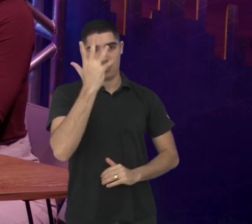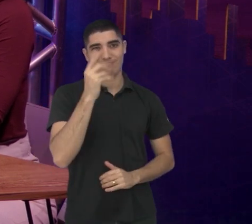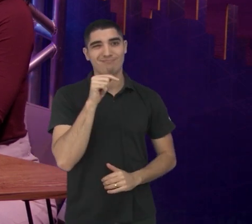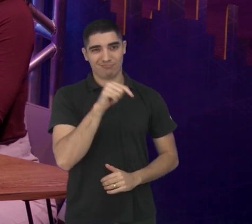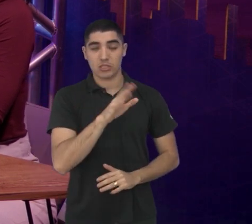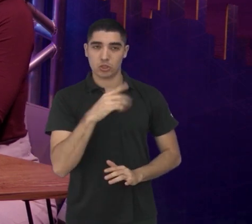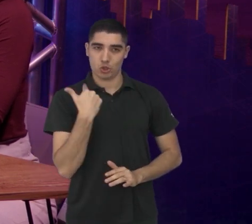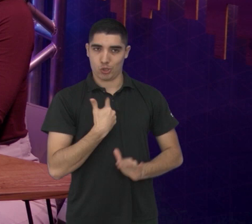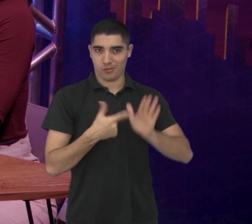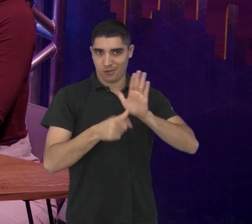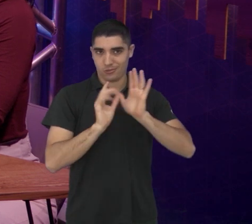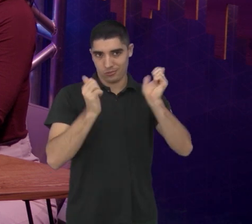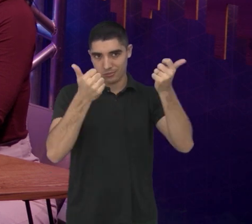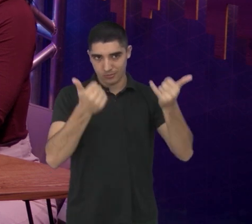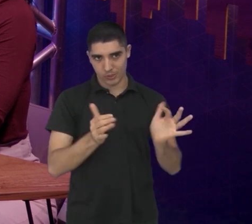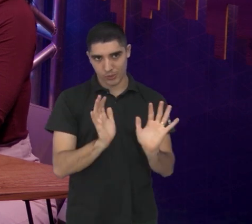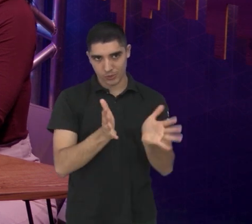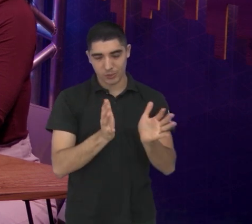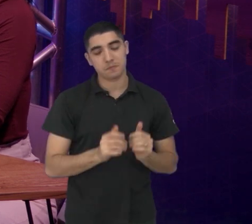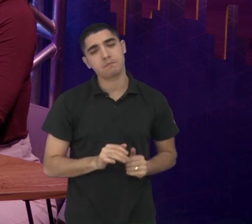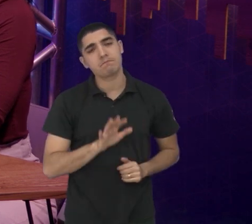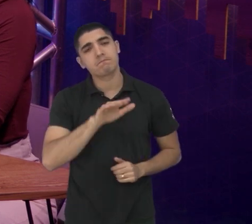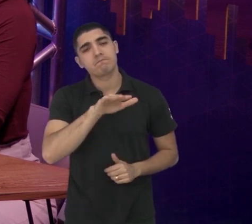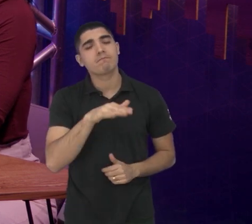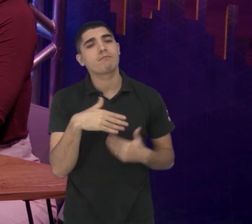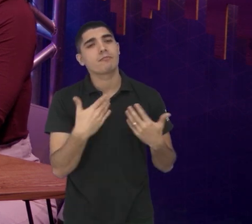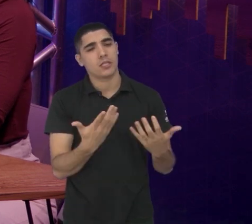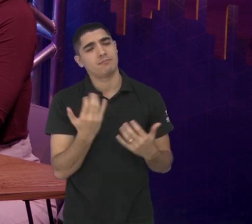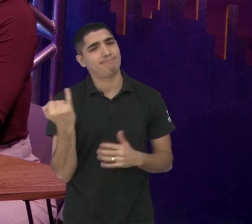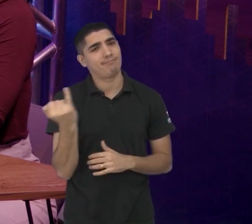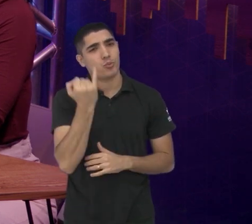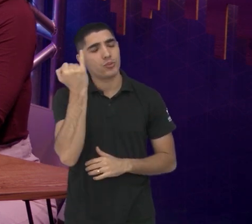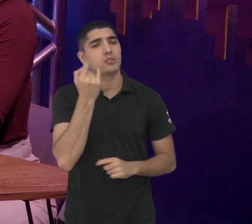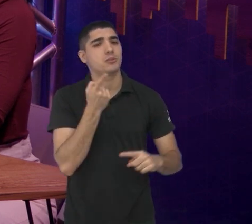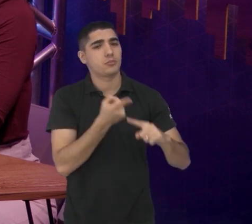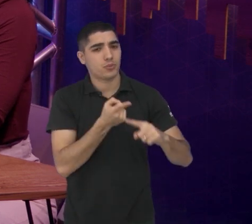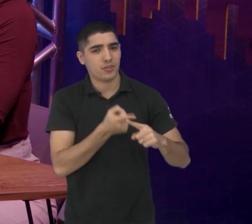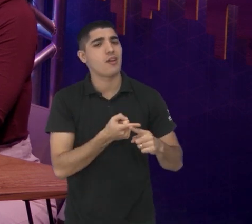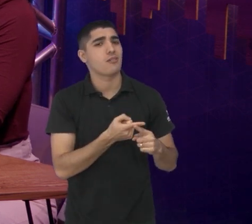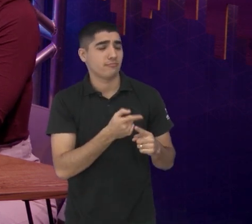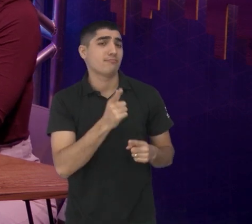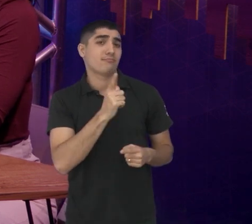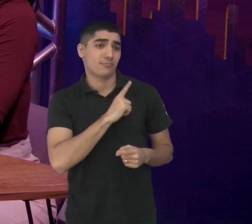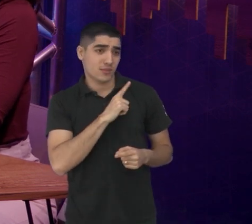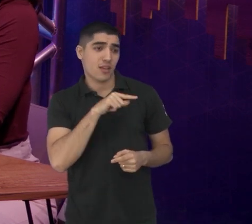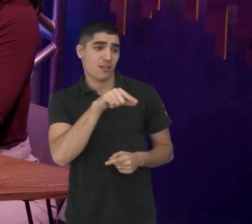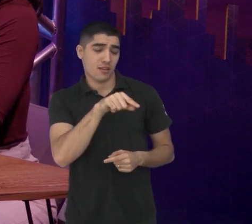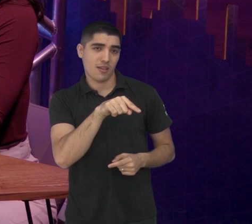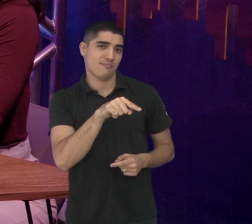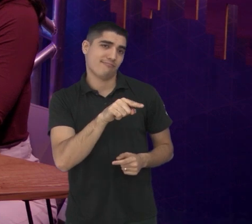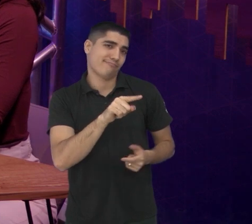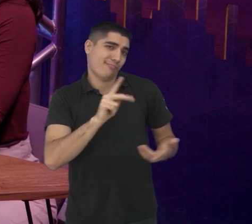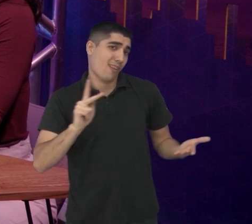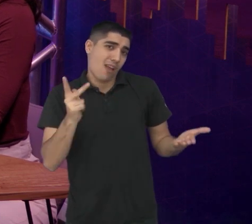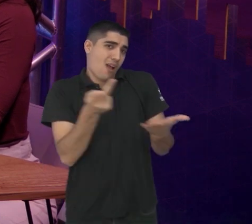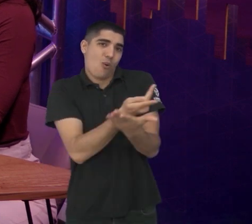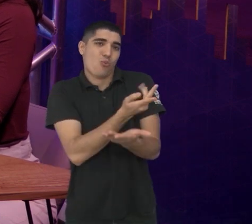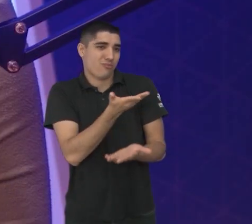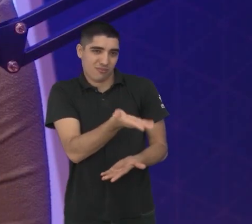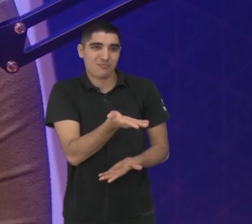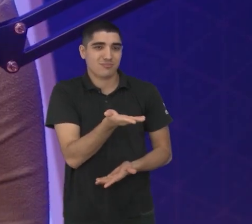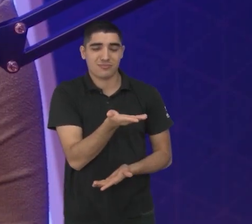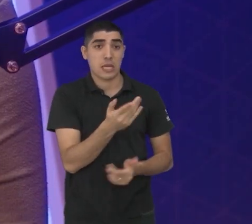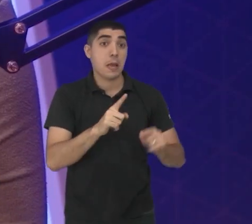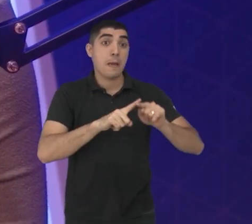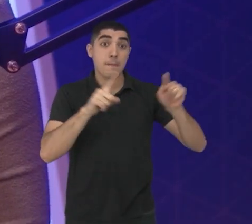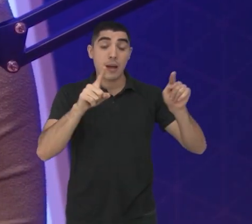trouxe então essa informação para cá. E é importante, né, Dani, que existem os desastres, eles acontecem, só